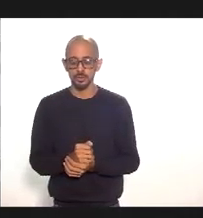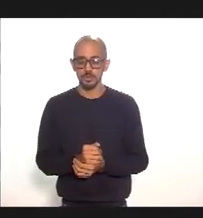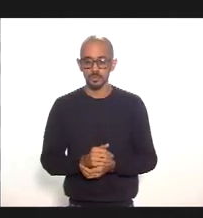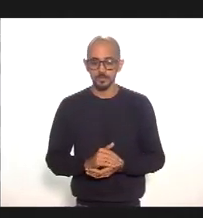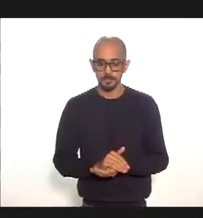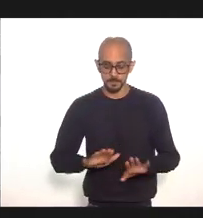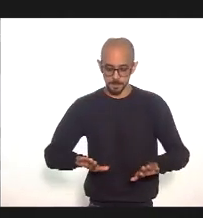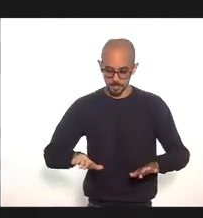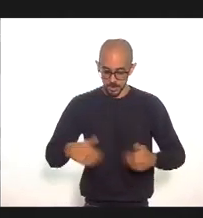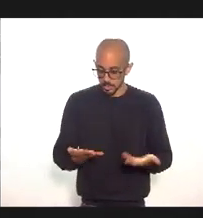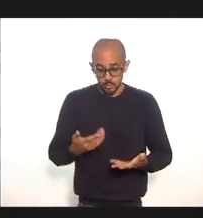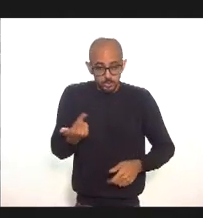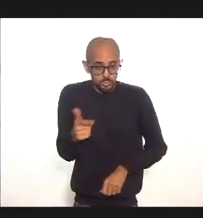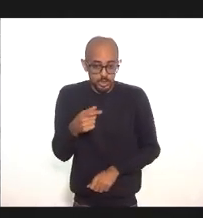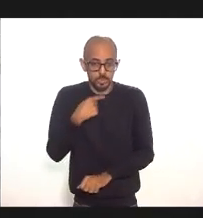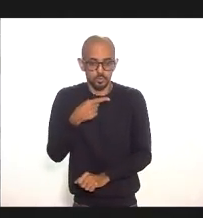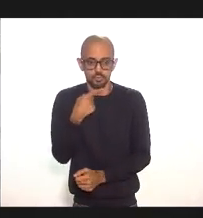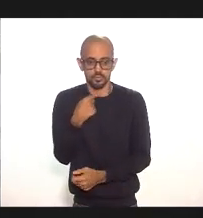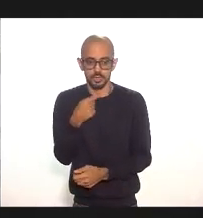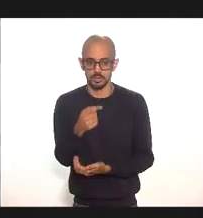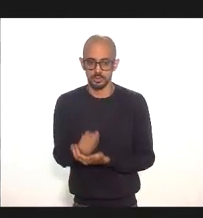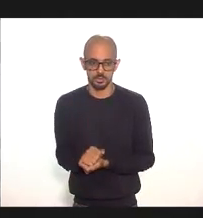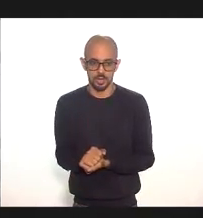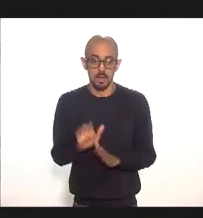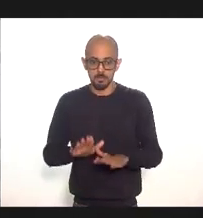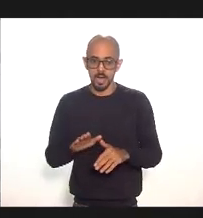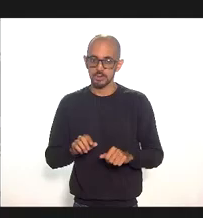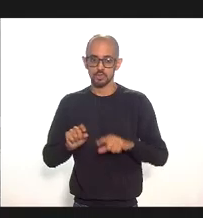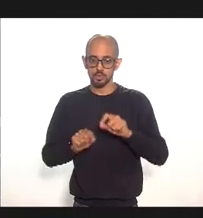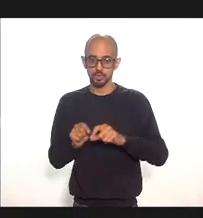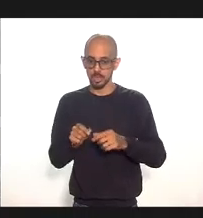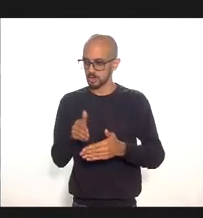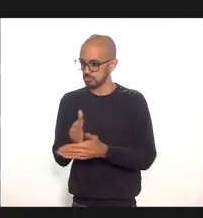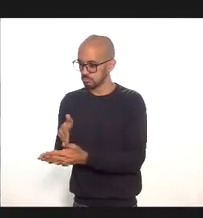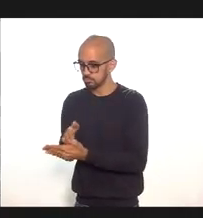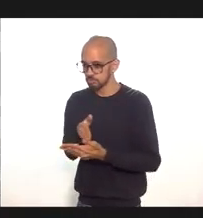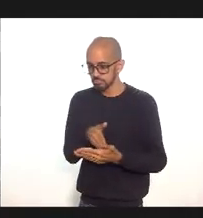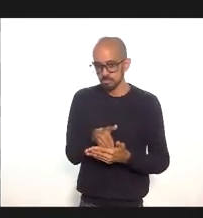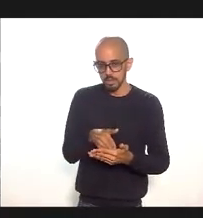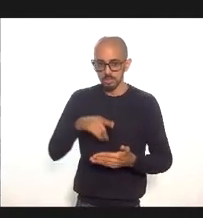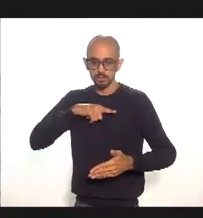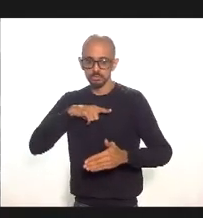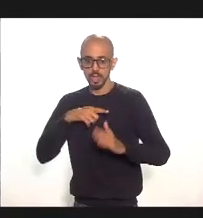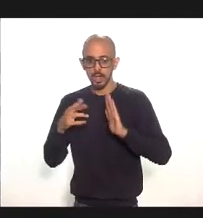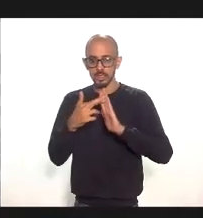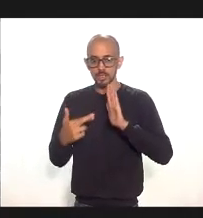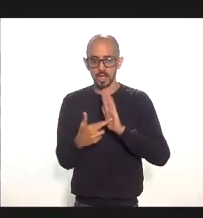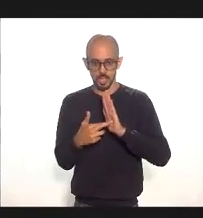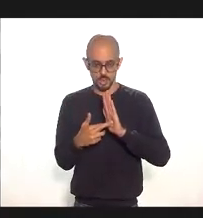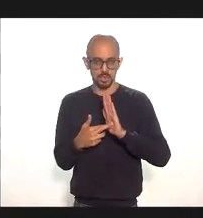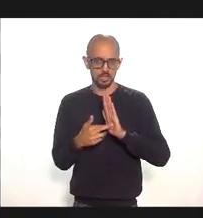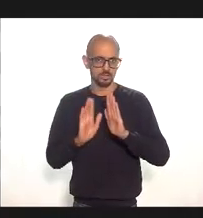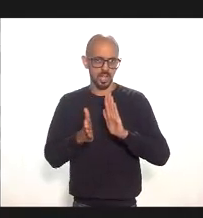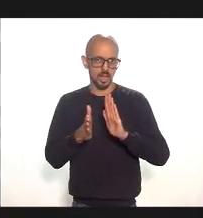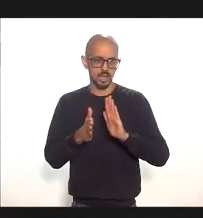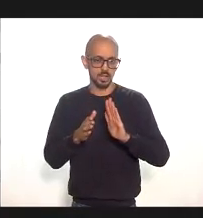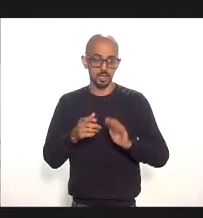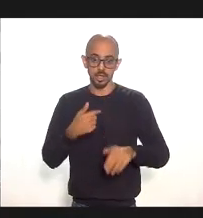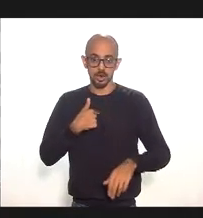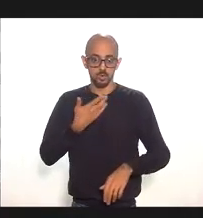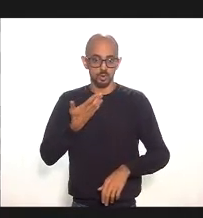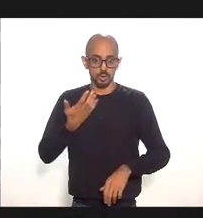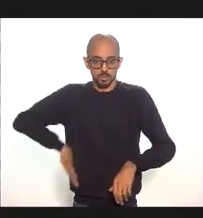sem dúvida nenhuma. Mas as obstruções são amparadas no regimento. E aí eu não gostaria que essa